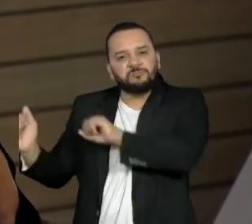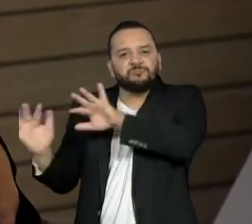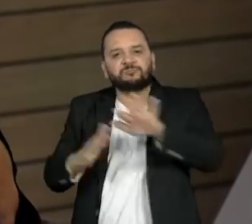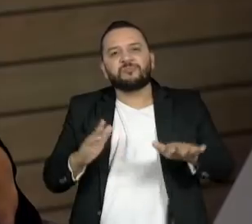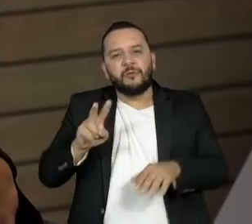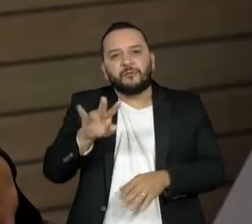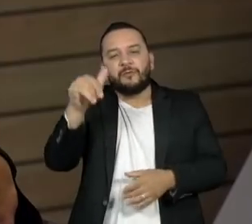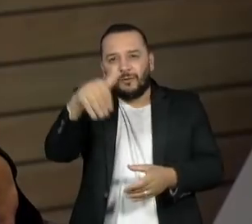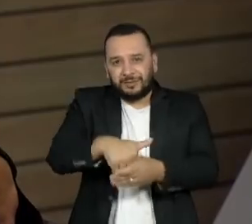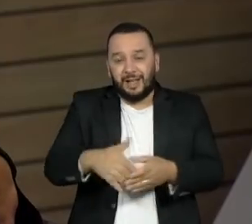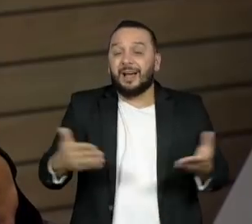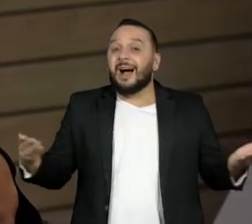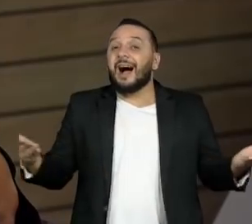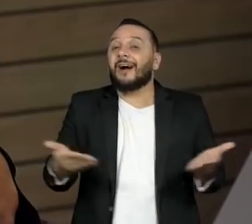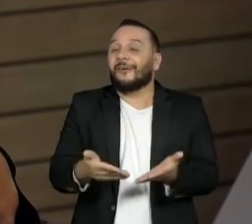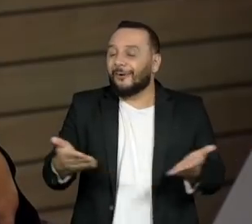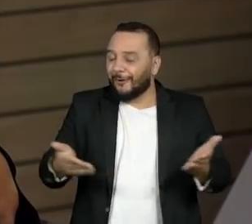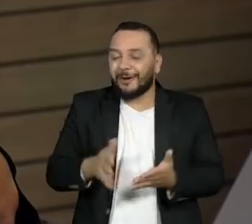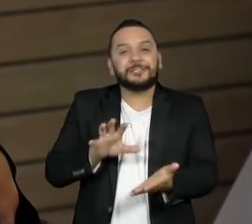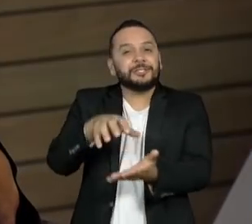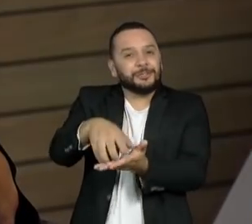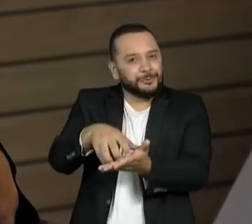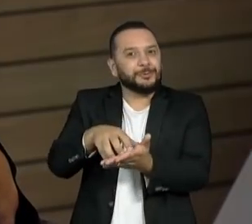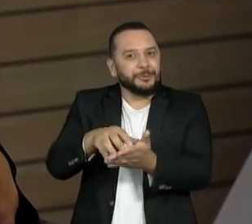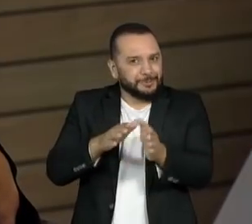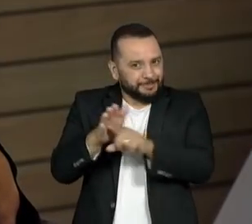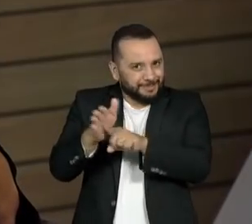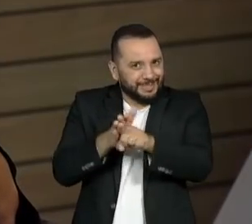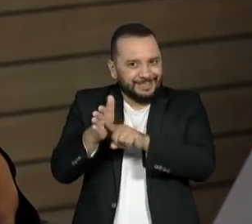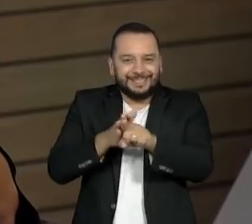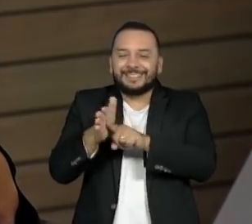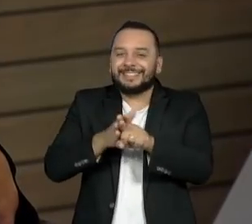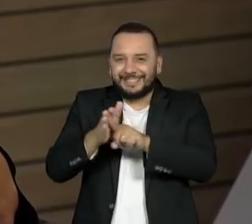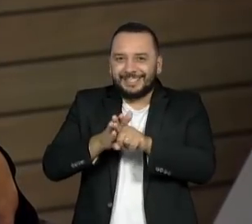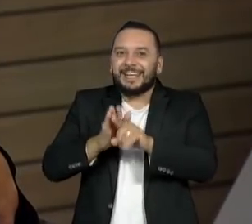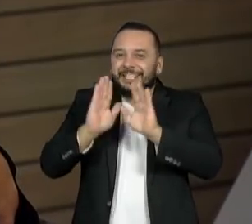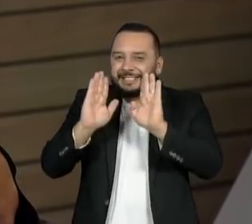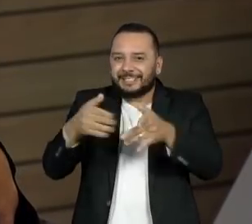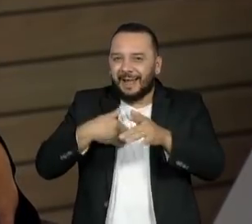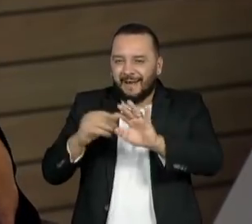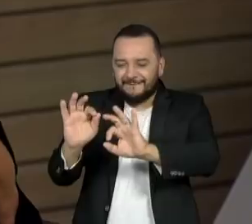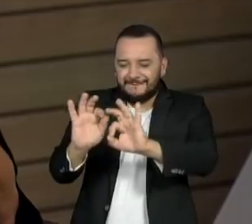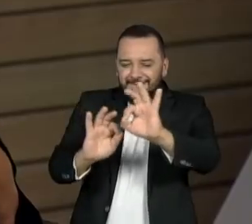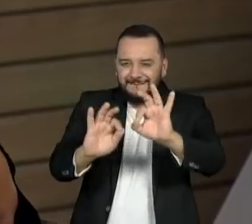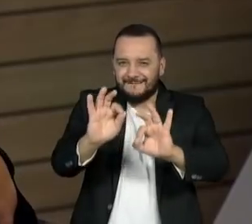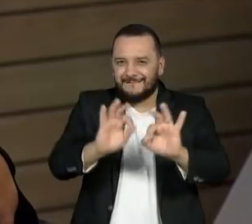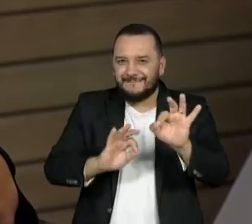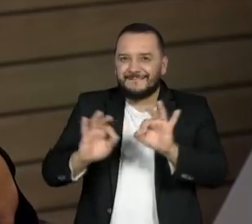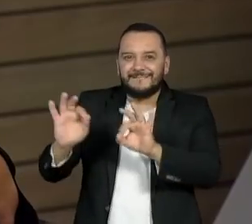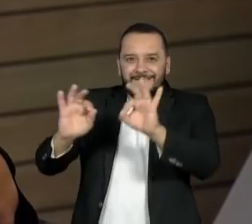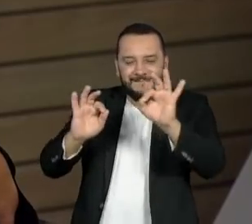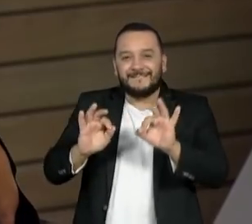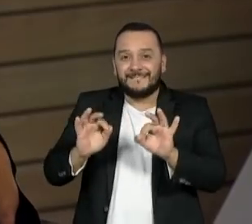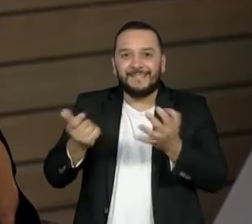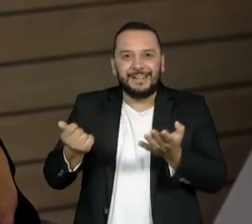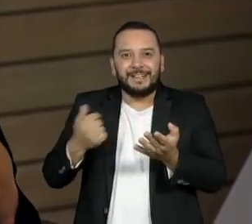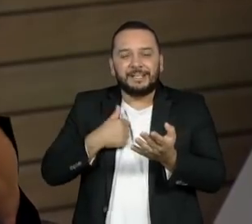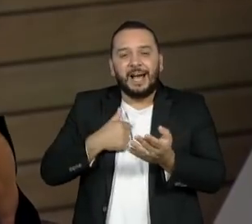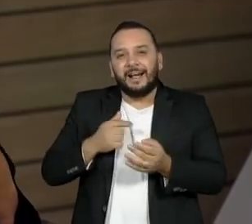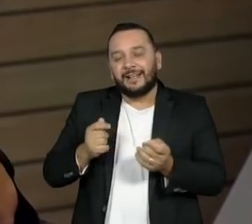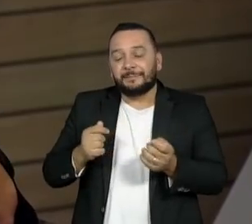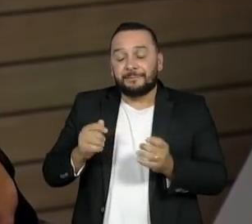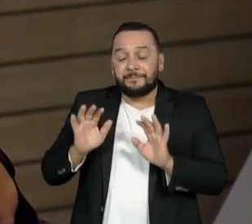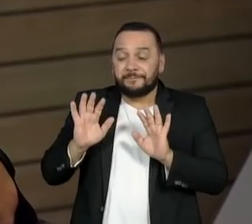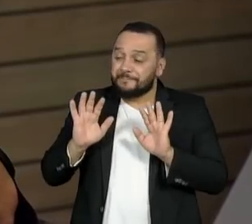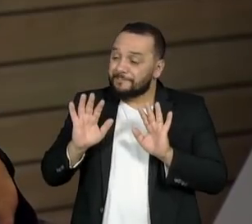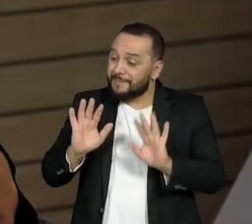eles corrigiram isso nos modelos, então deveria estar aí mais fiel. Mas eu ainda não fico assim muito tranquila